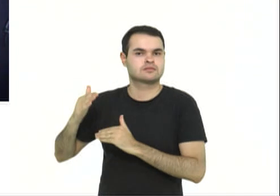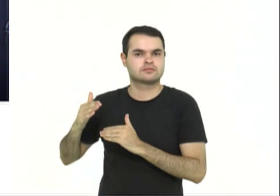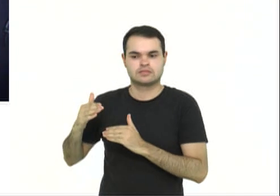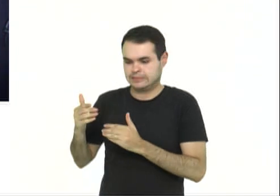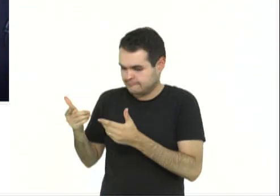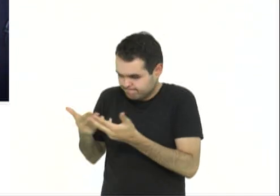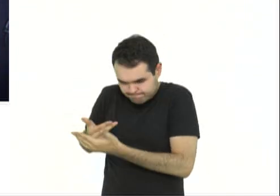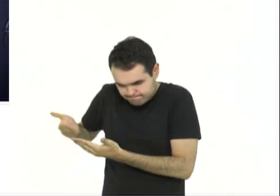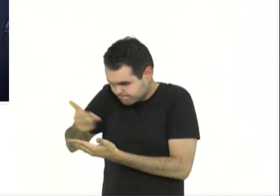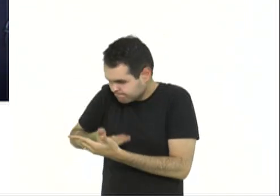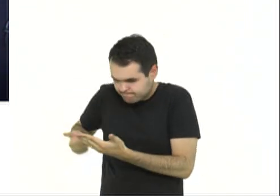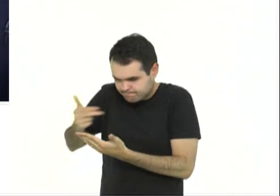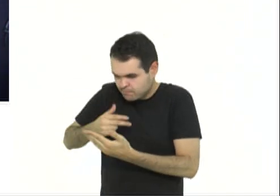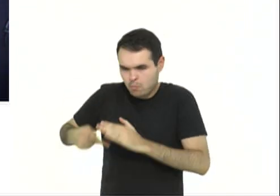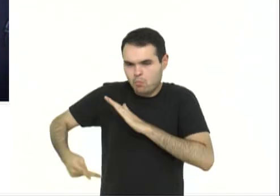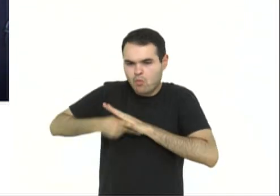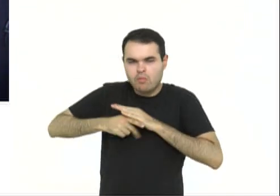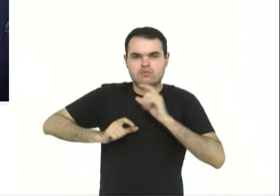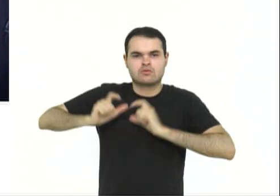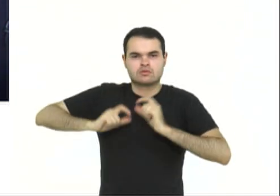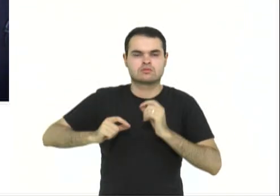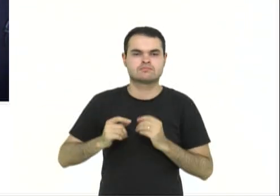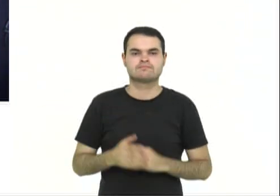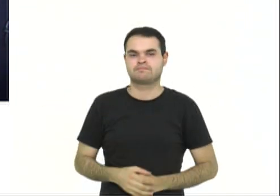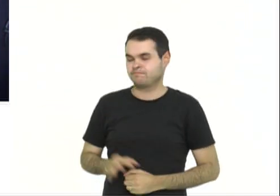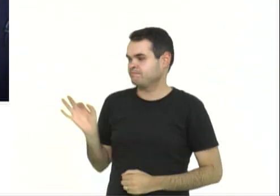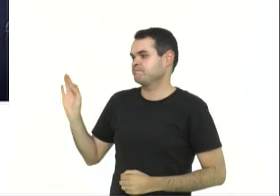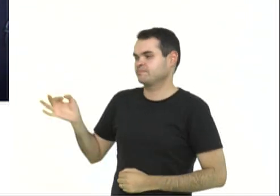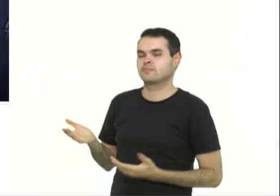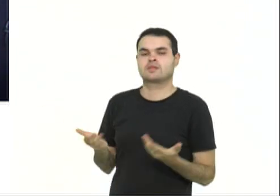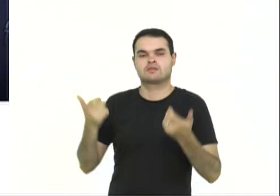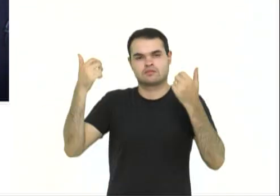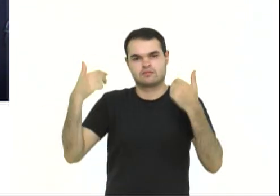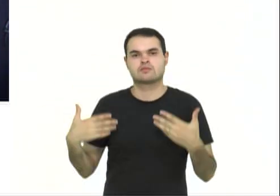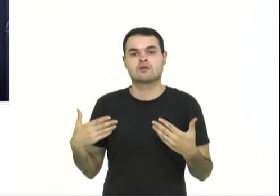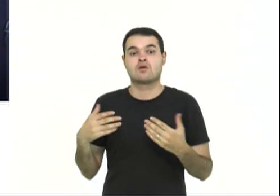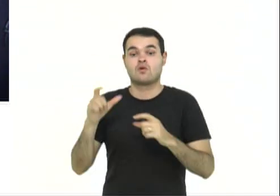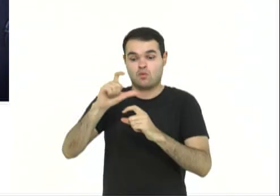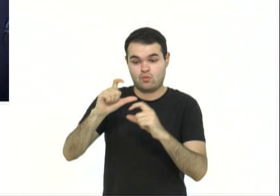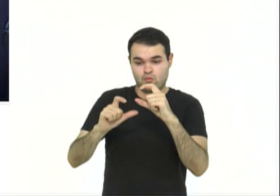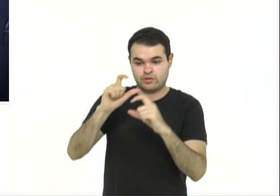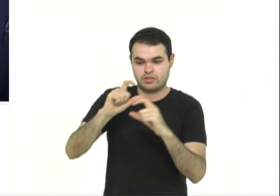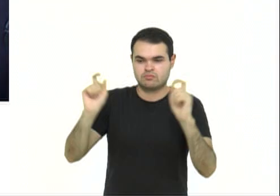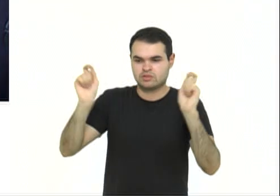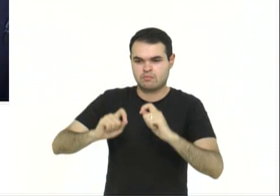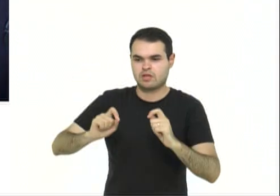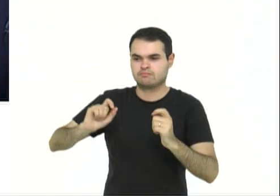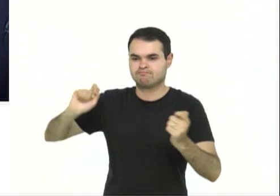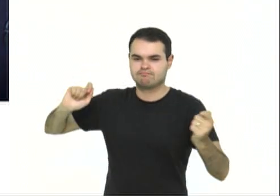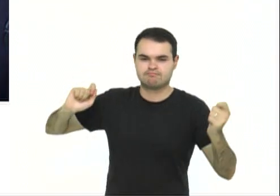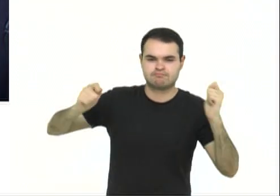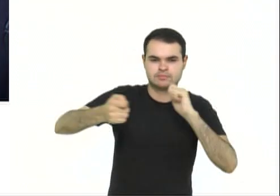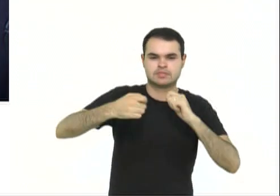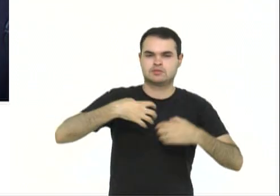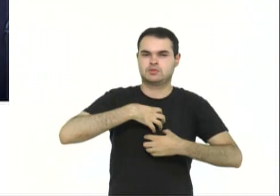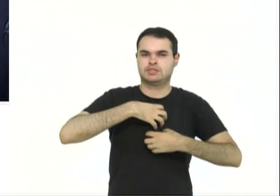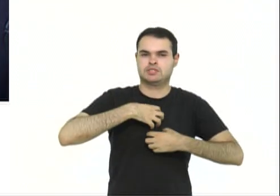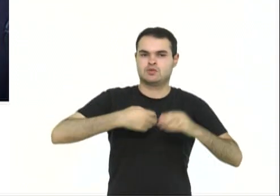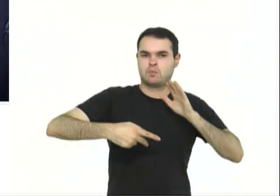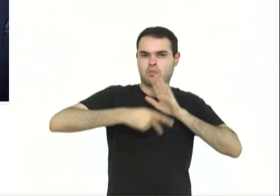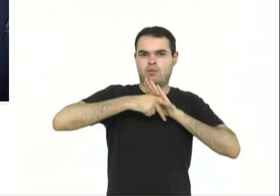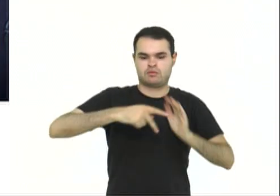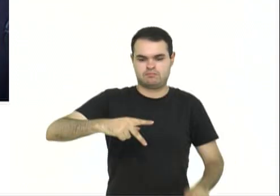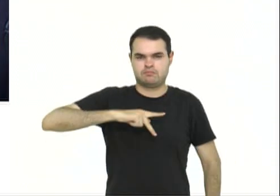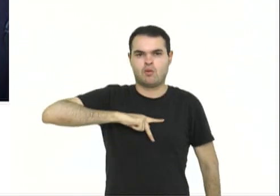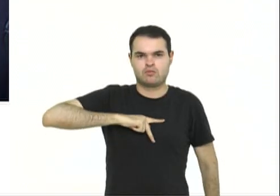e desenhar seus próprios quadrinhos? Como a gente estava falando, como o quadrinho permite uma estilização, um jeito muito